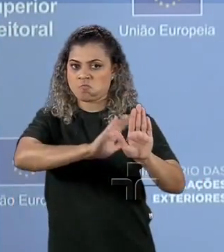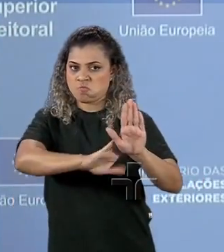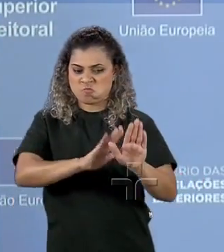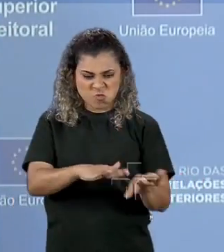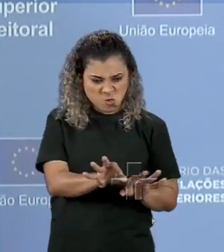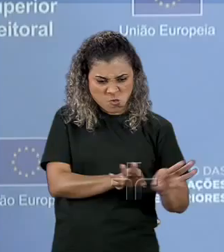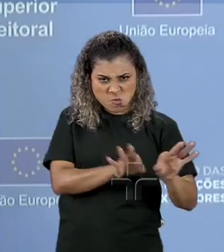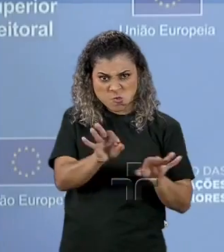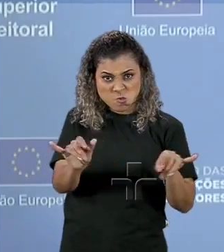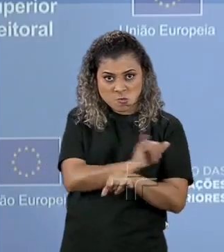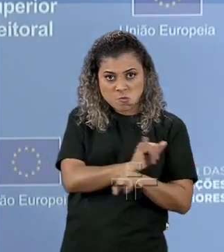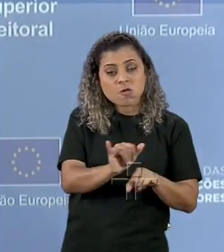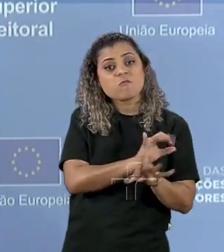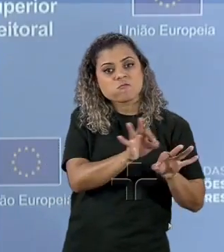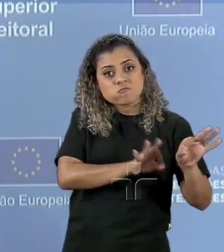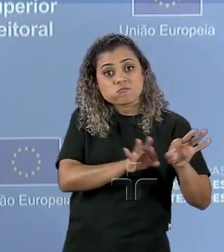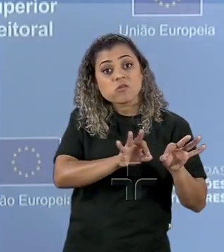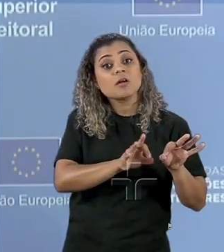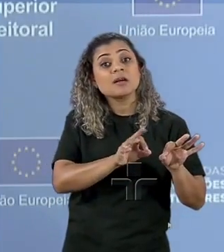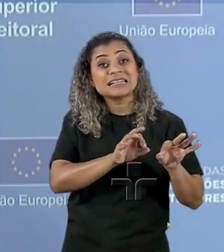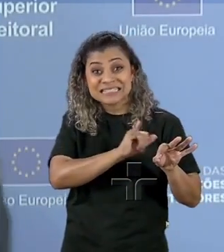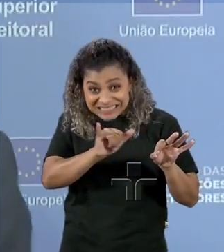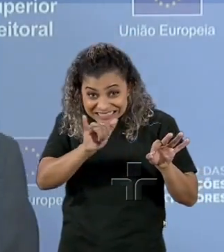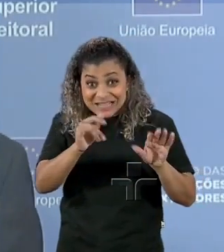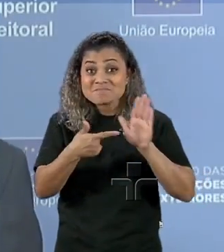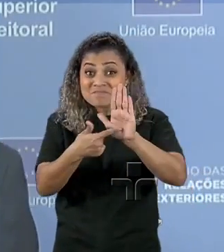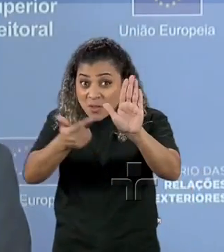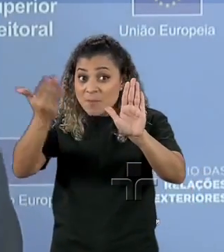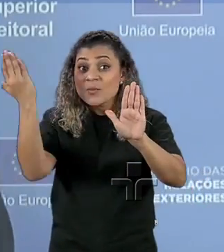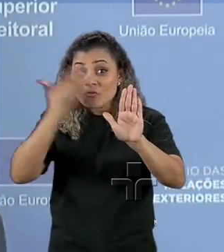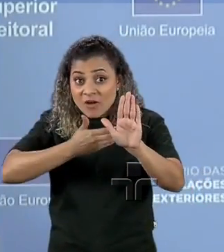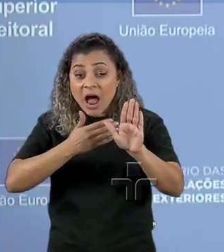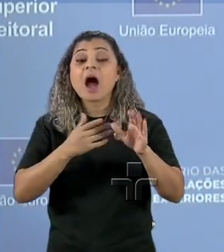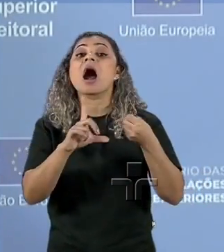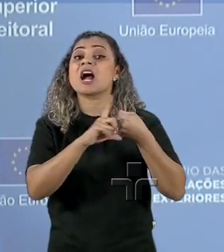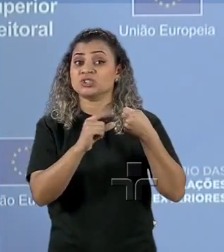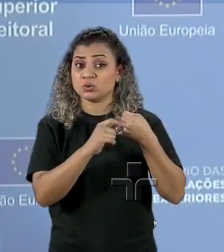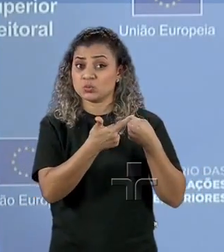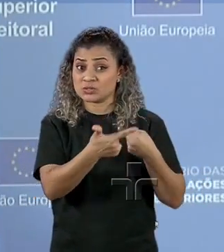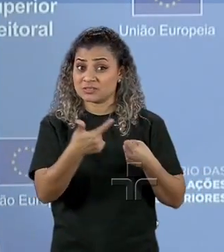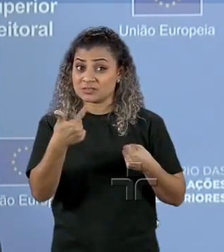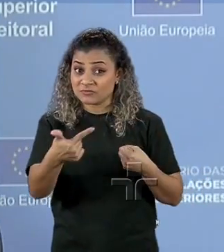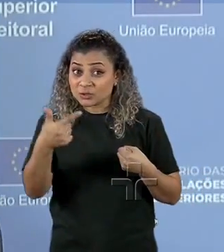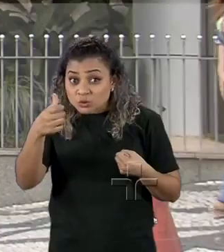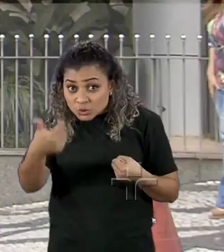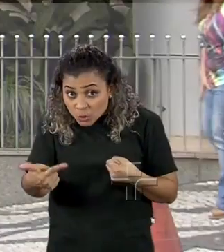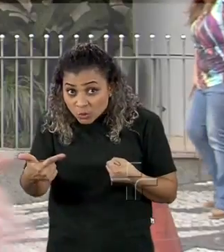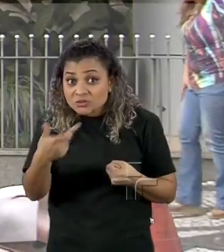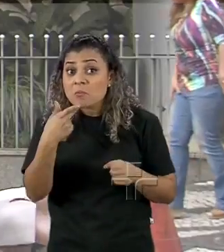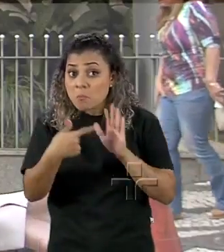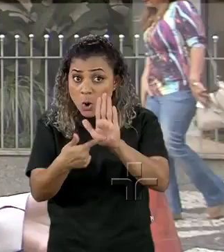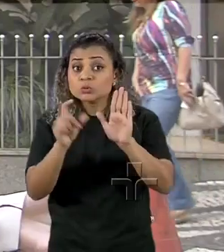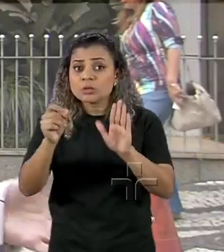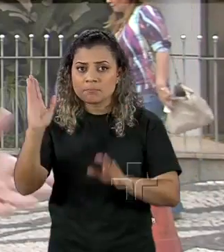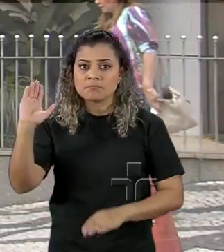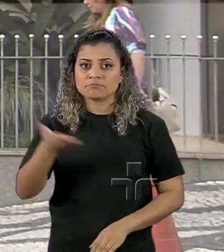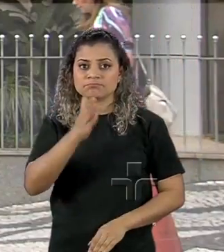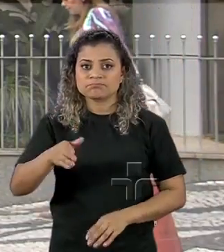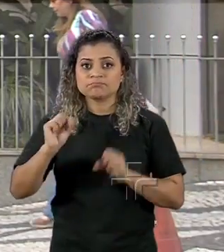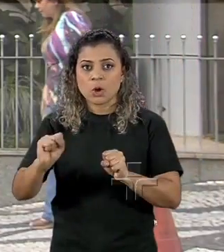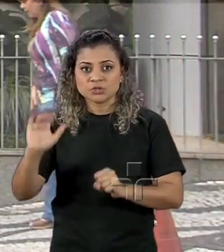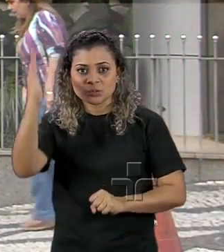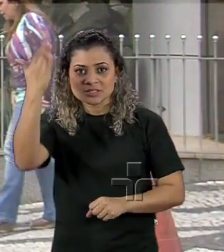é influente no resultado, o artigo 222 prevê, inclusive, a anulação. A declaração do ministro